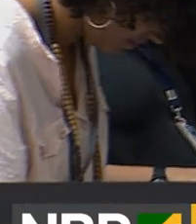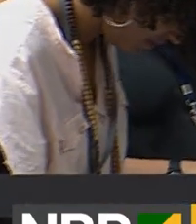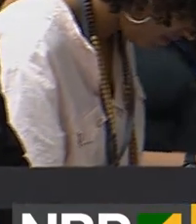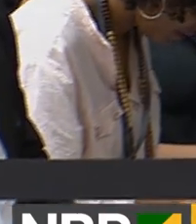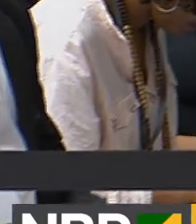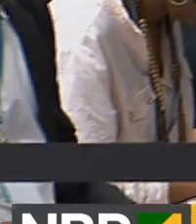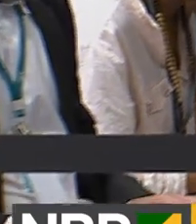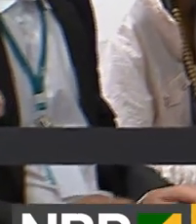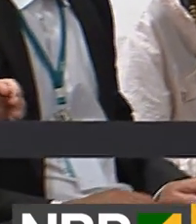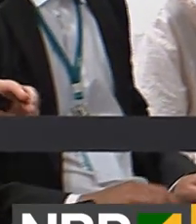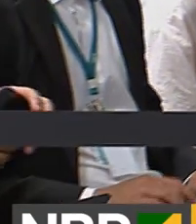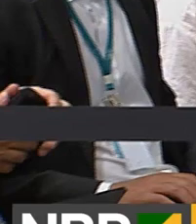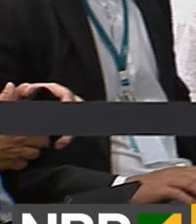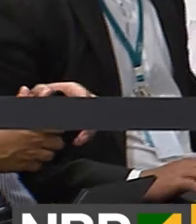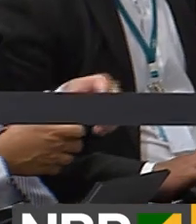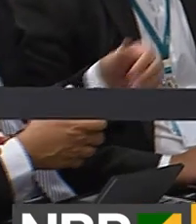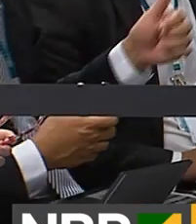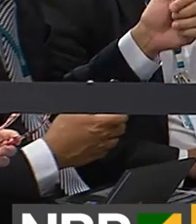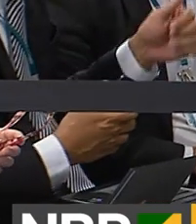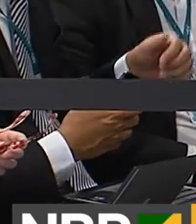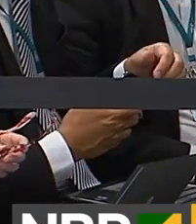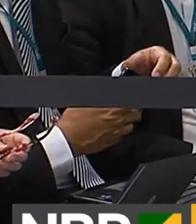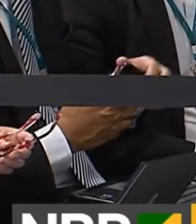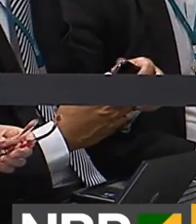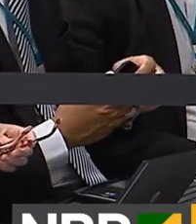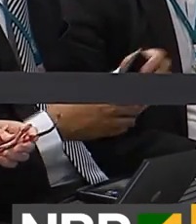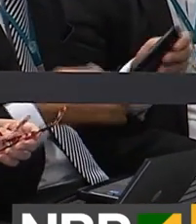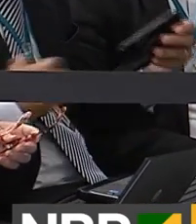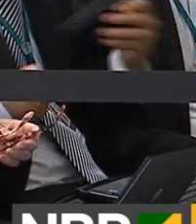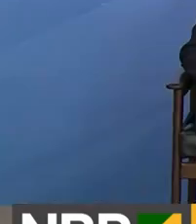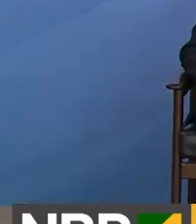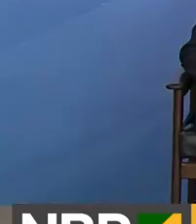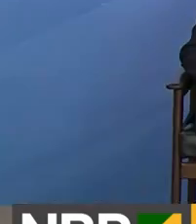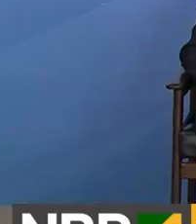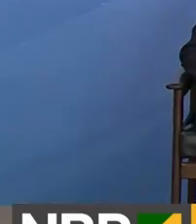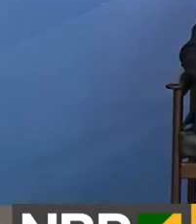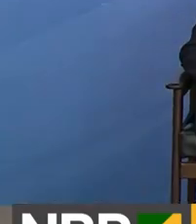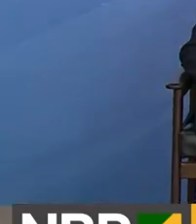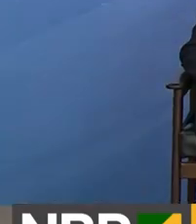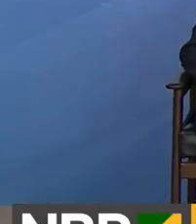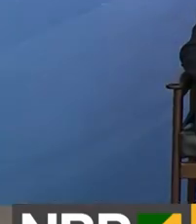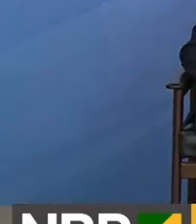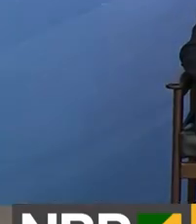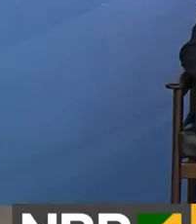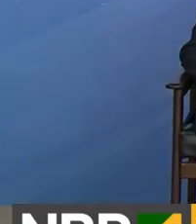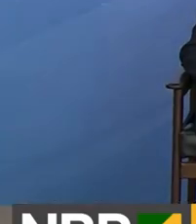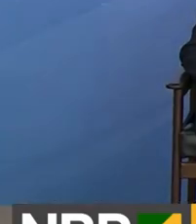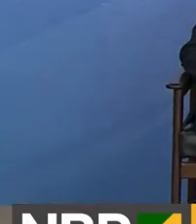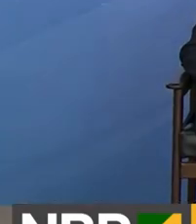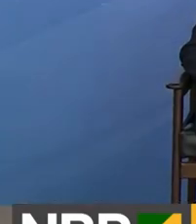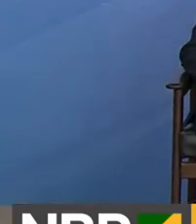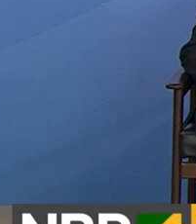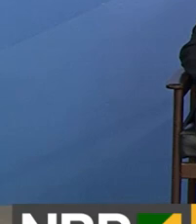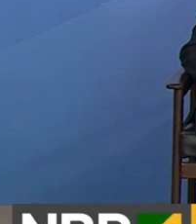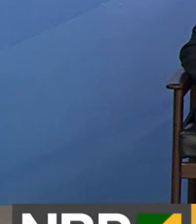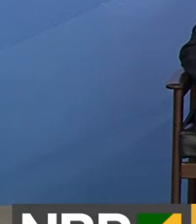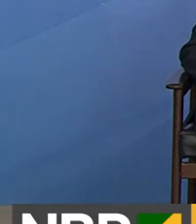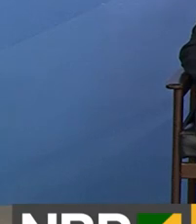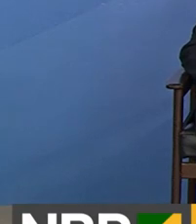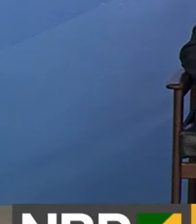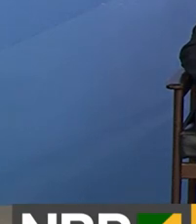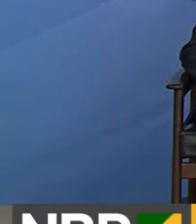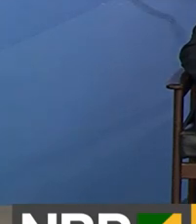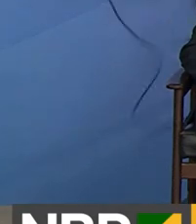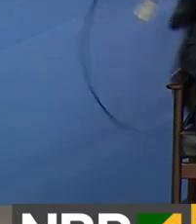senhoras e senhores antes de abrirmos problemas pra perguntas o ministro do planejamento vai fazer a sua